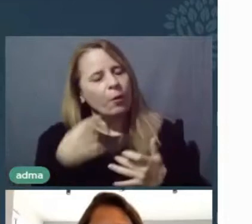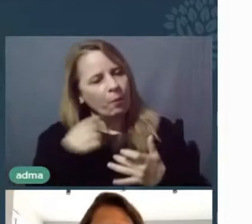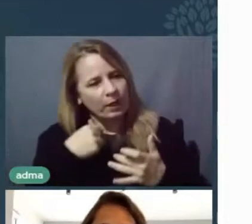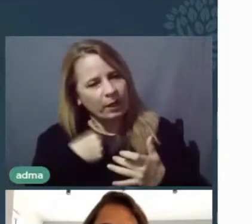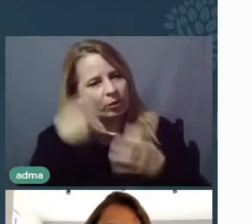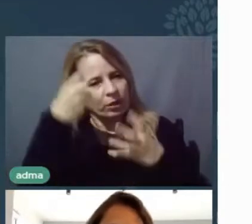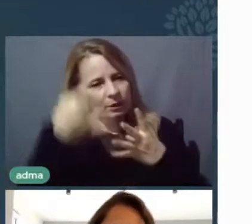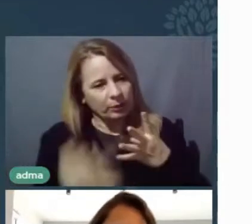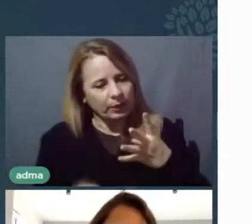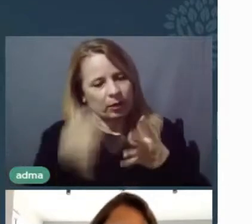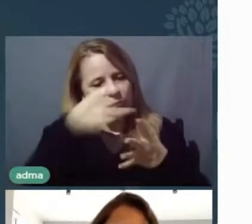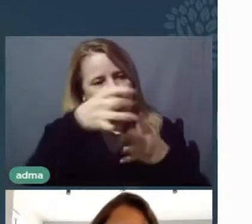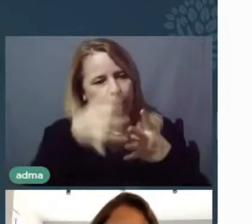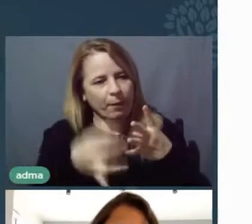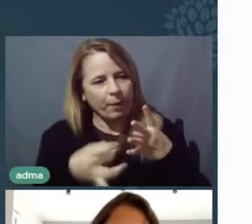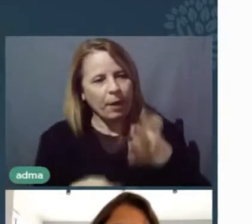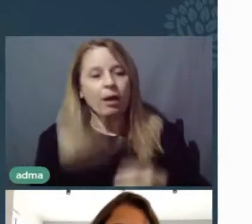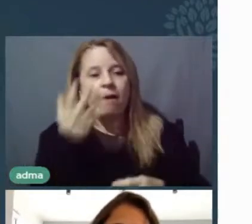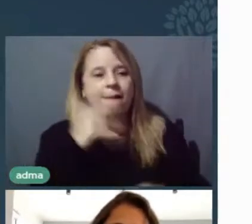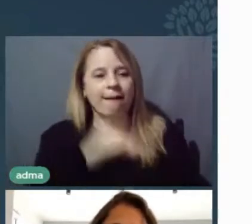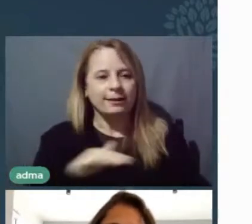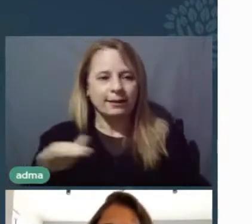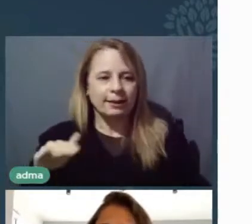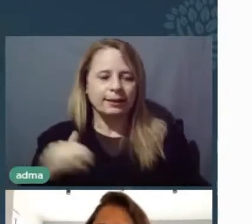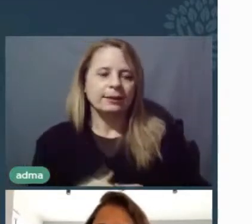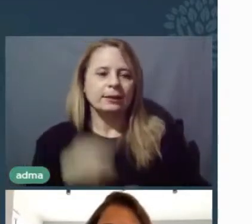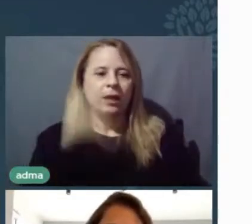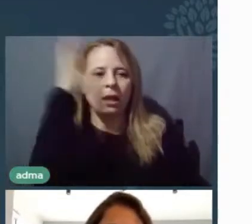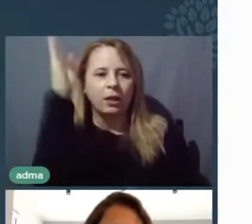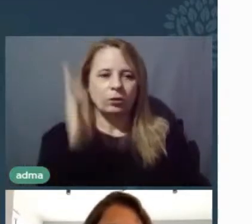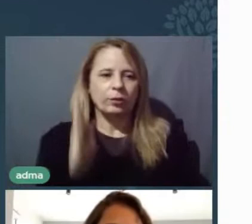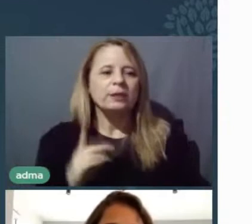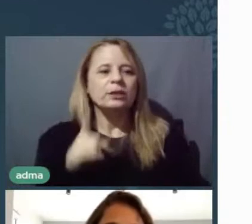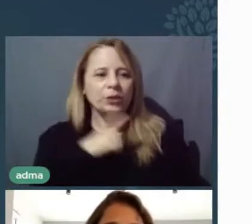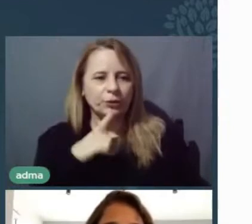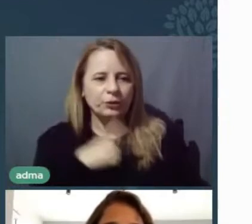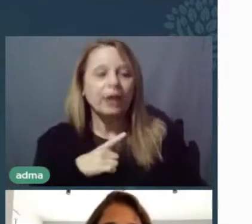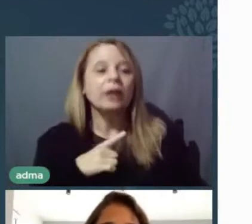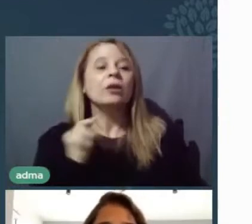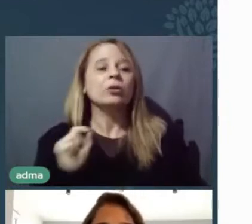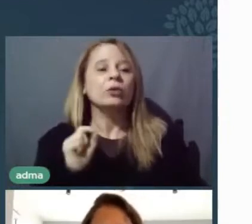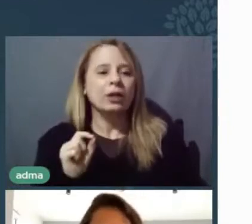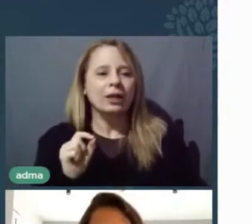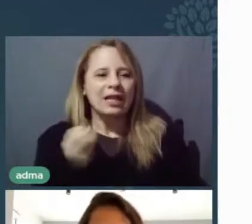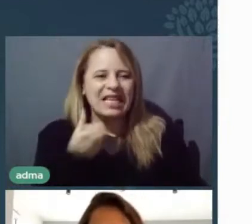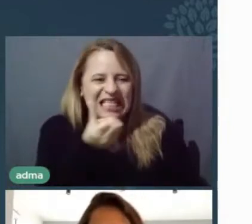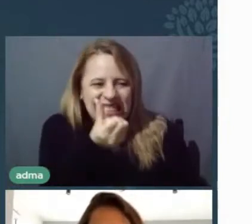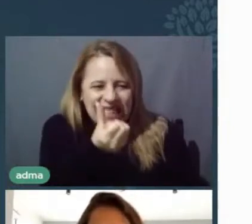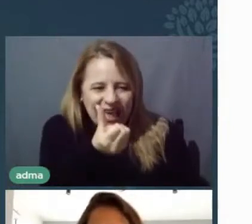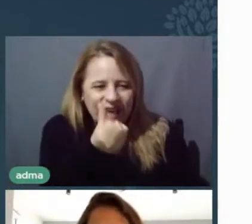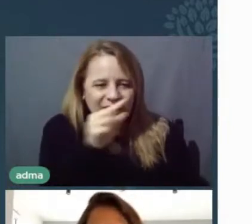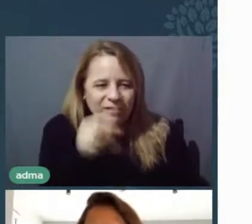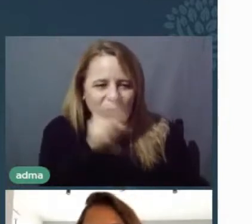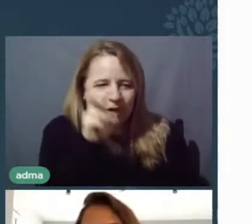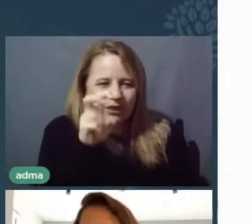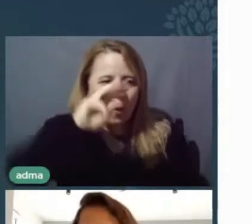pontos importantes em relação à população infantil. No Brasil, nós contamos com cerca de 6,5 milhões de pessoas